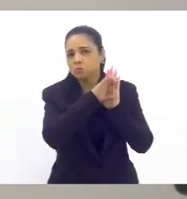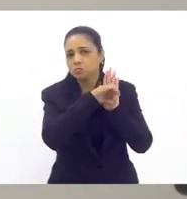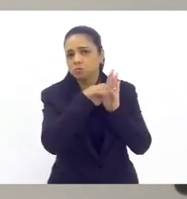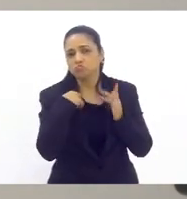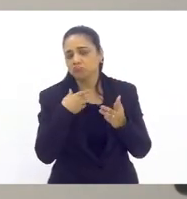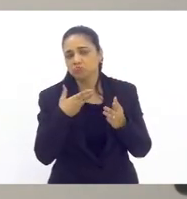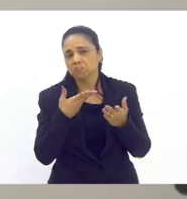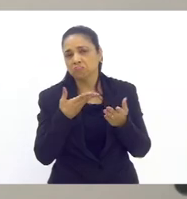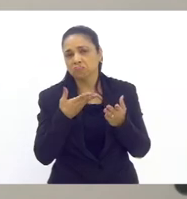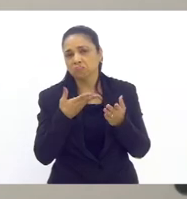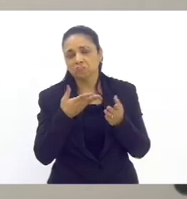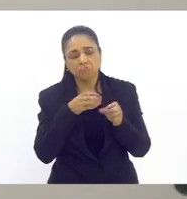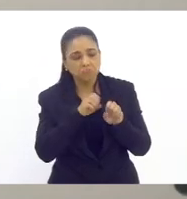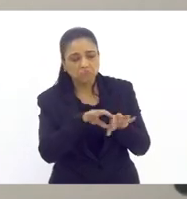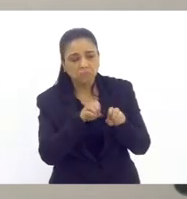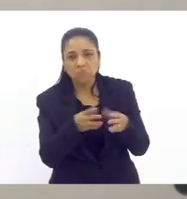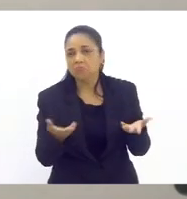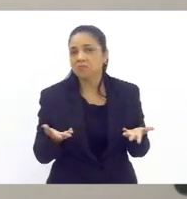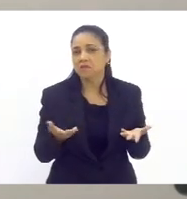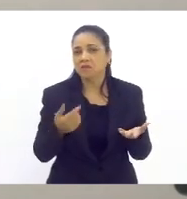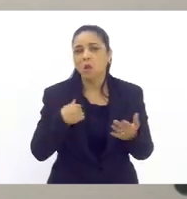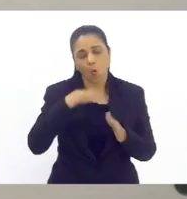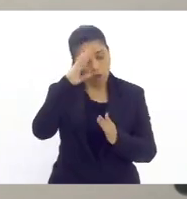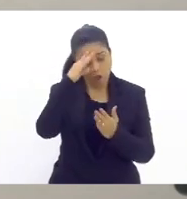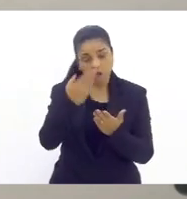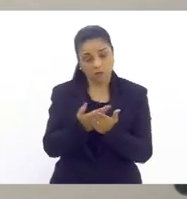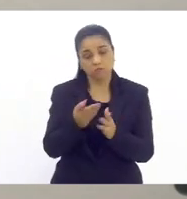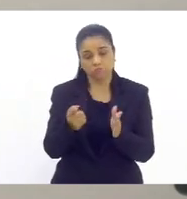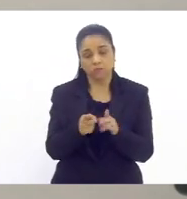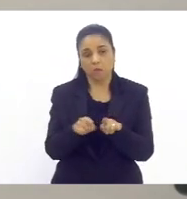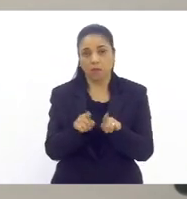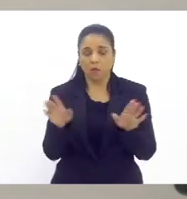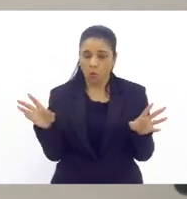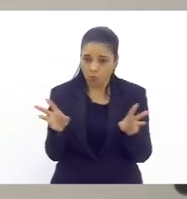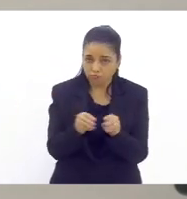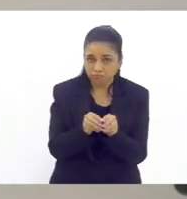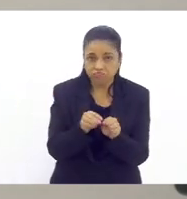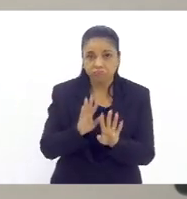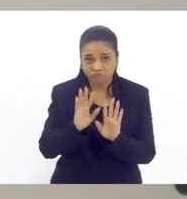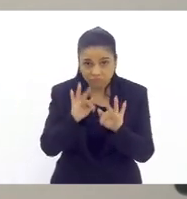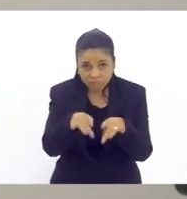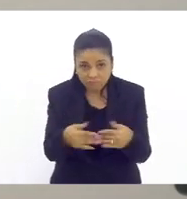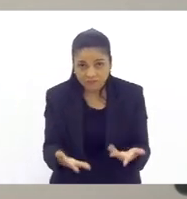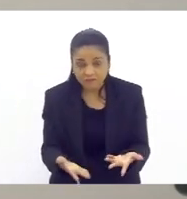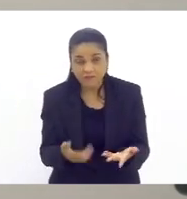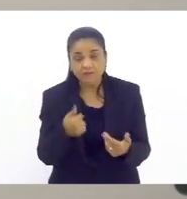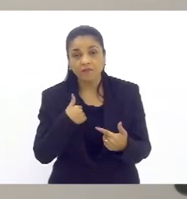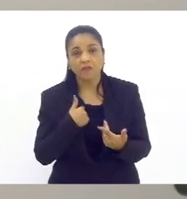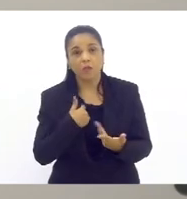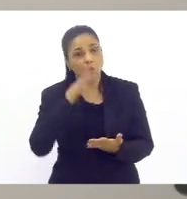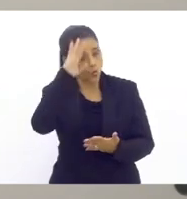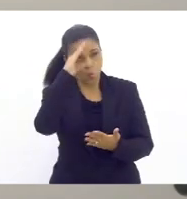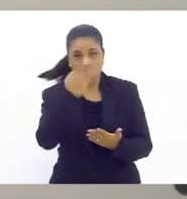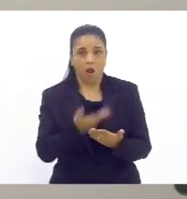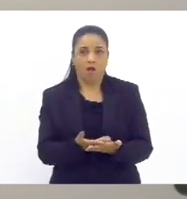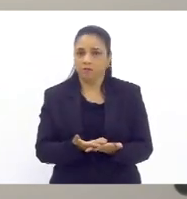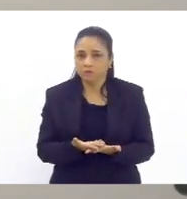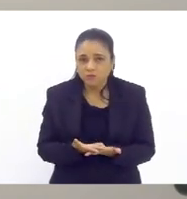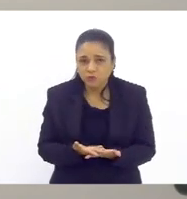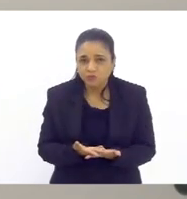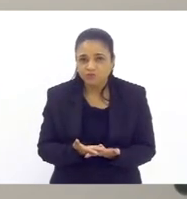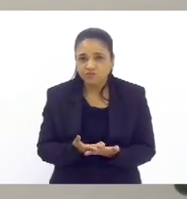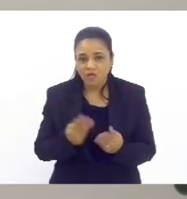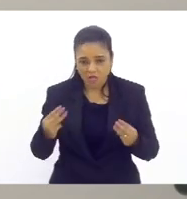acredito também e eu sei que eu tenho que falar e concluir é que eu não consigo acreditar que